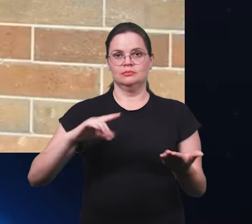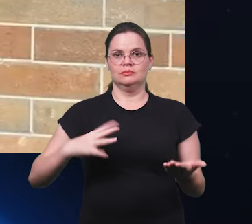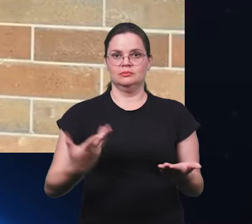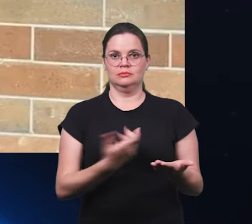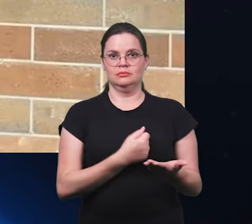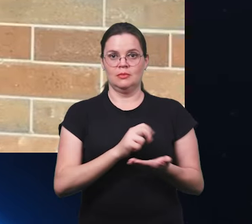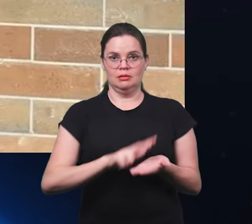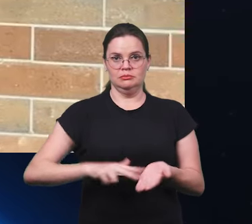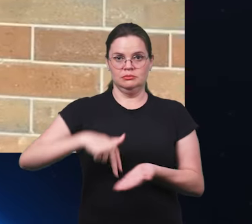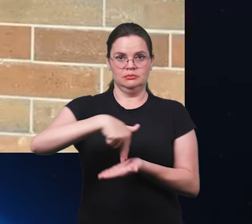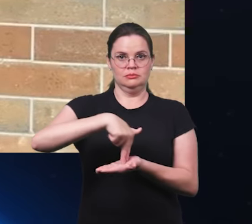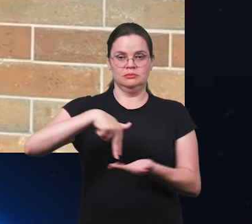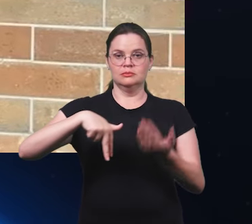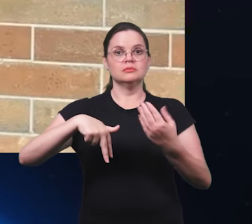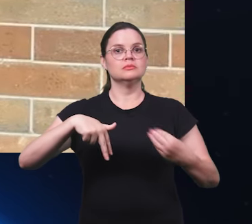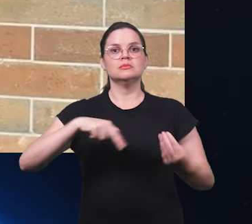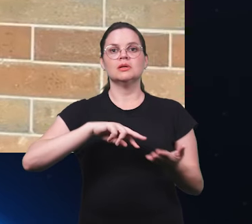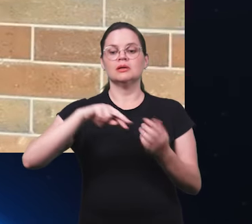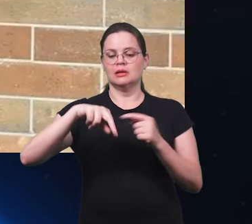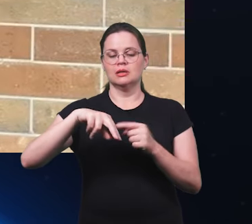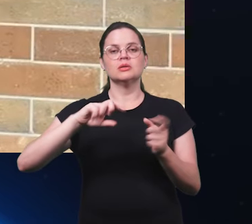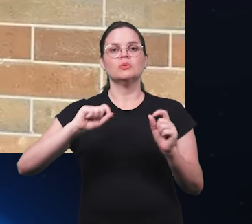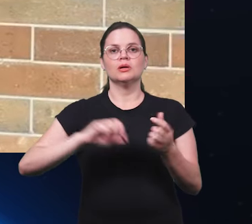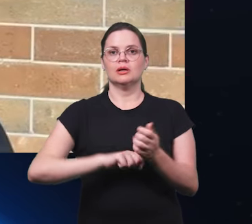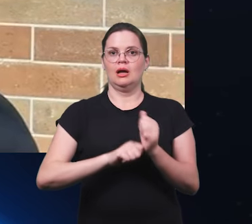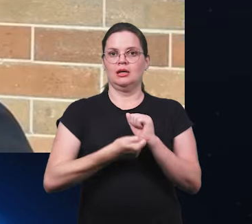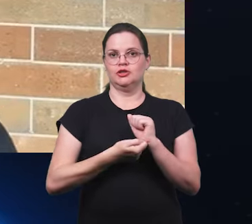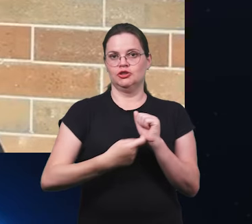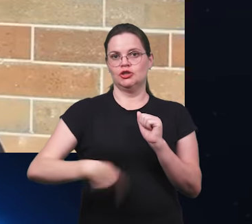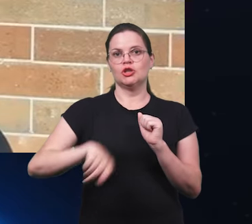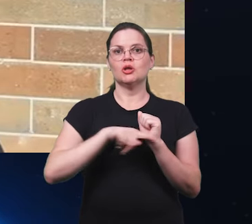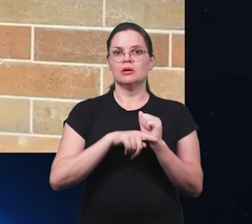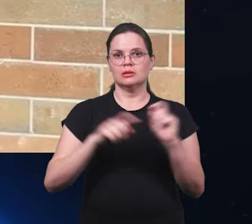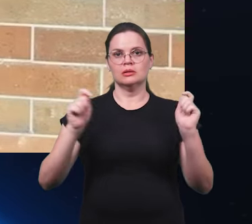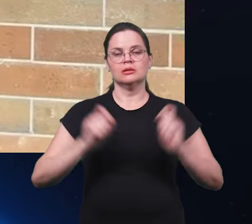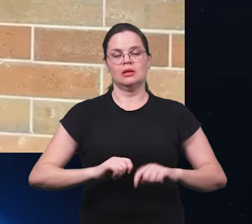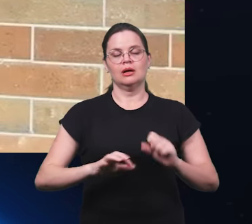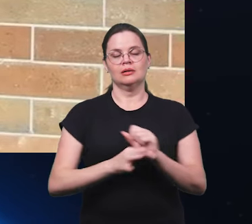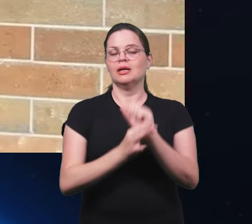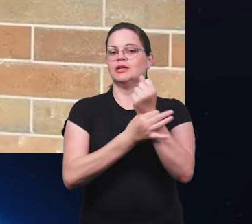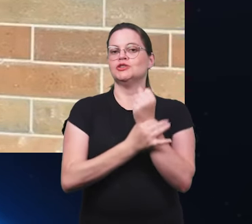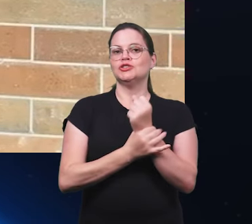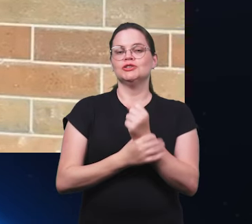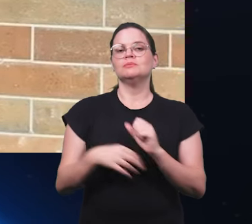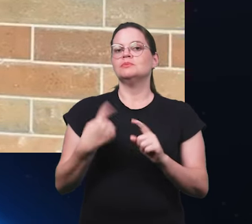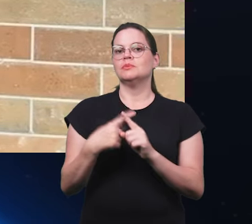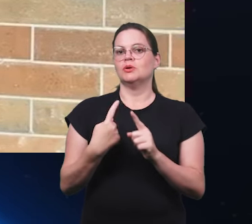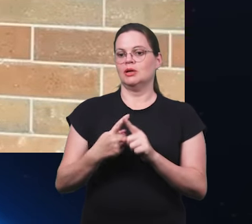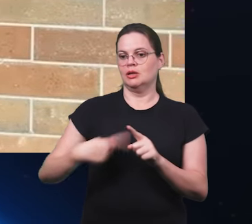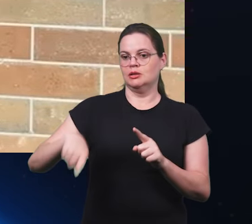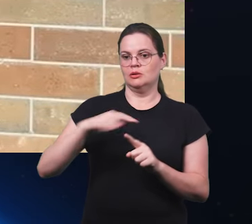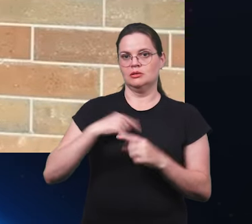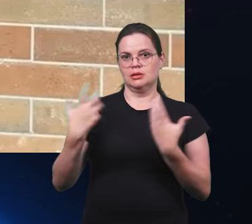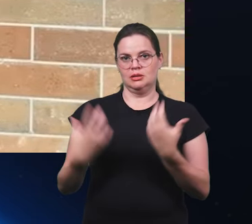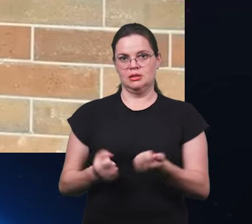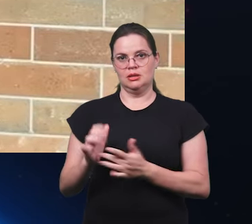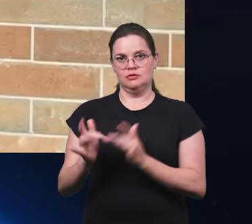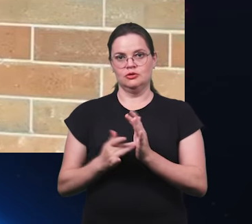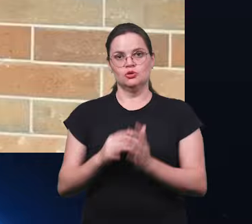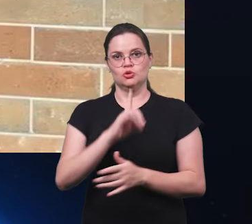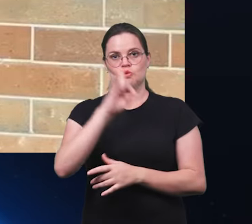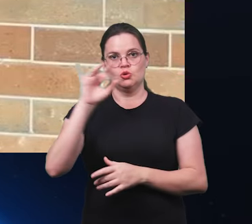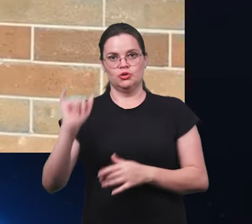essa ressurreição é a nossa garantia. A garantia que aqueles que morreram em Cristo também ressuscitarão no dia do Senhor,